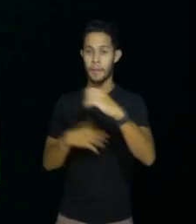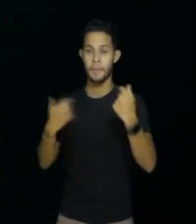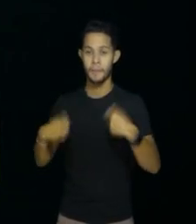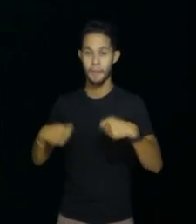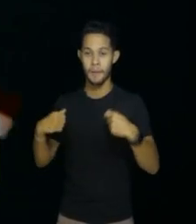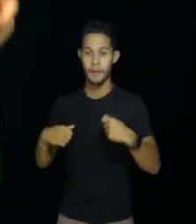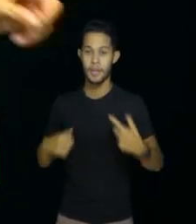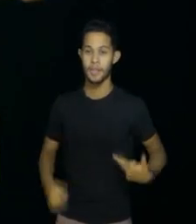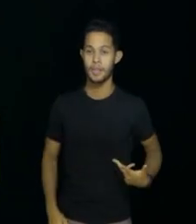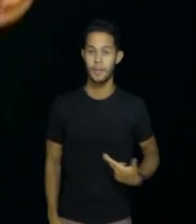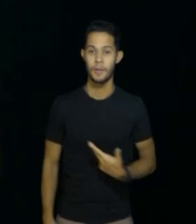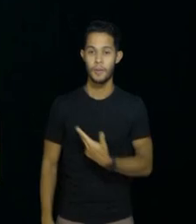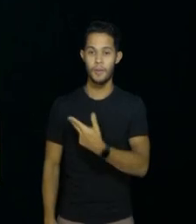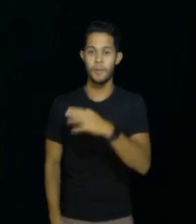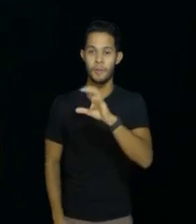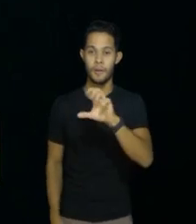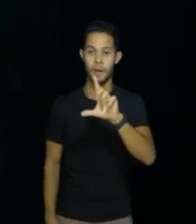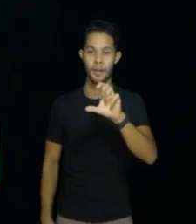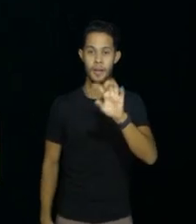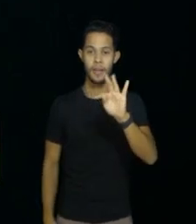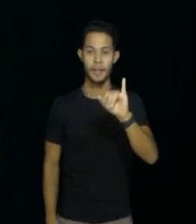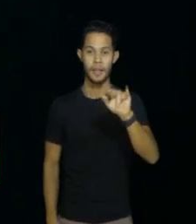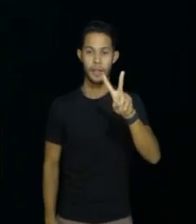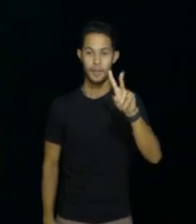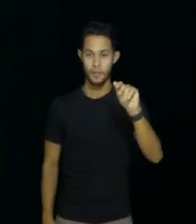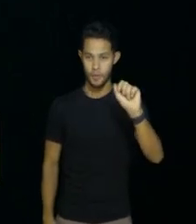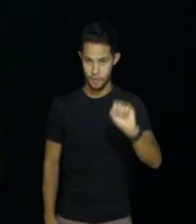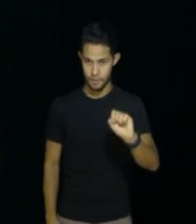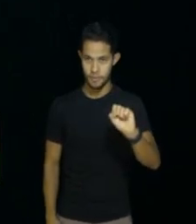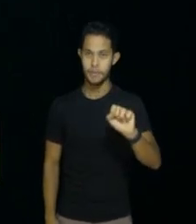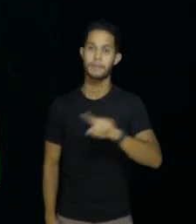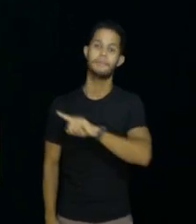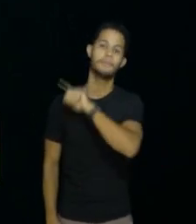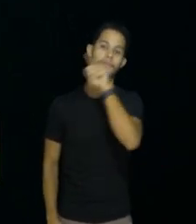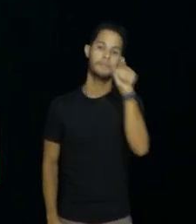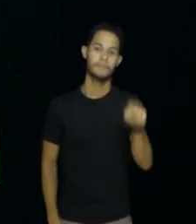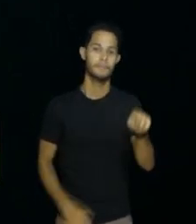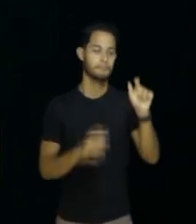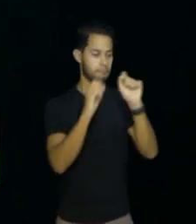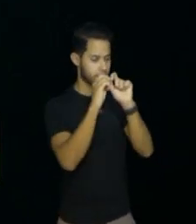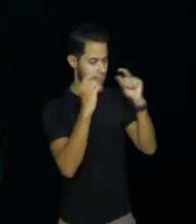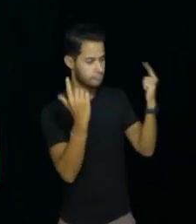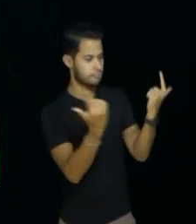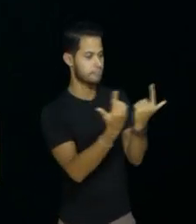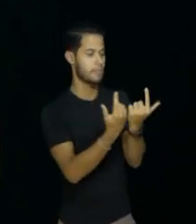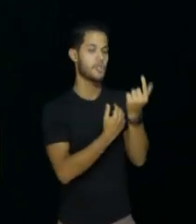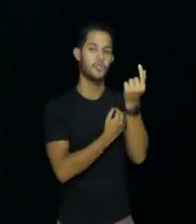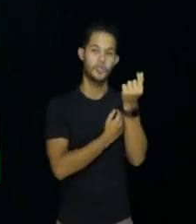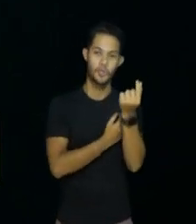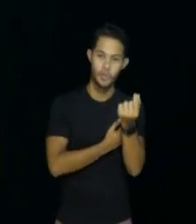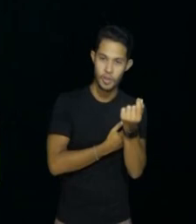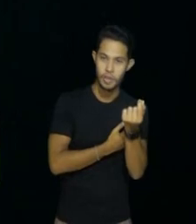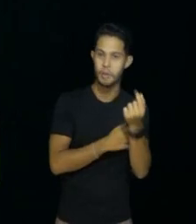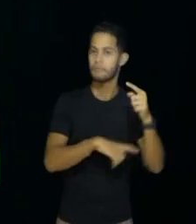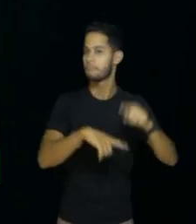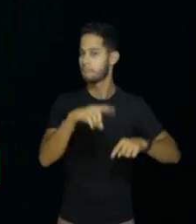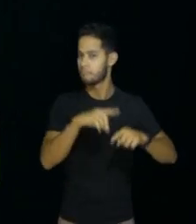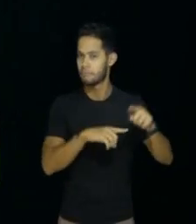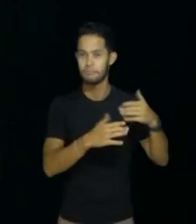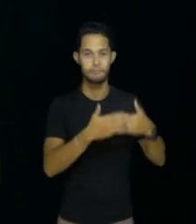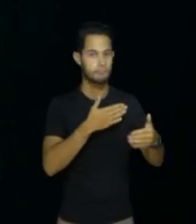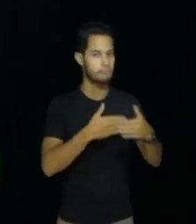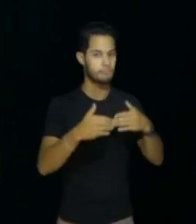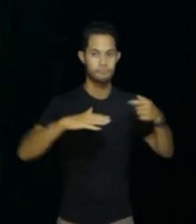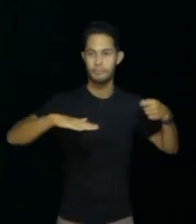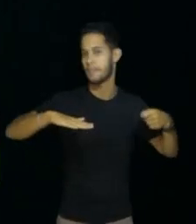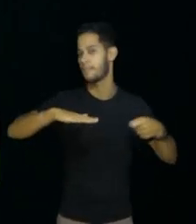cirurgias eletivas, aqui esteve a Assembleia Legislativa, com seus recursos, aportando aquele investimento necessário ao